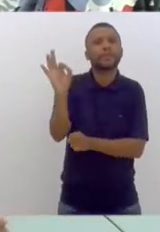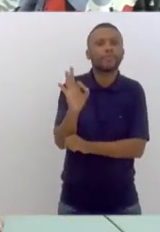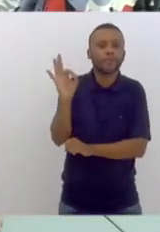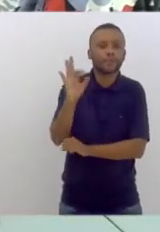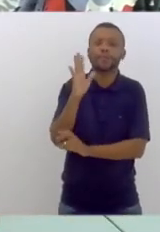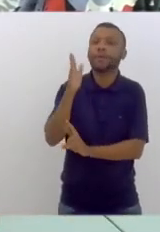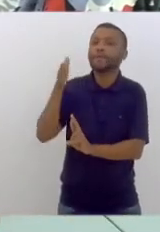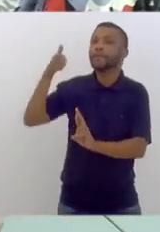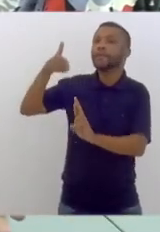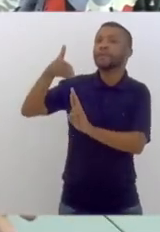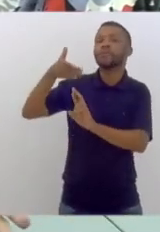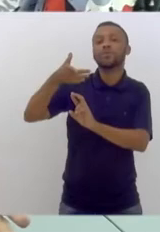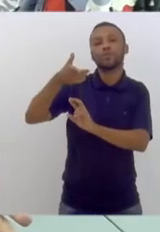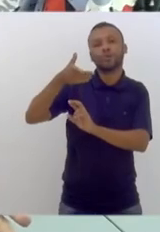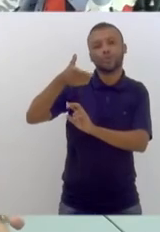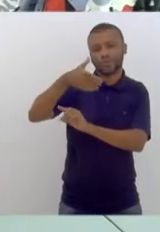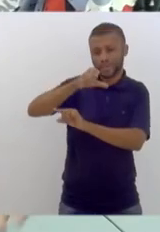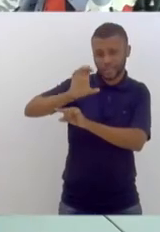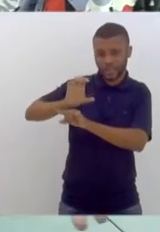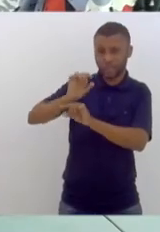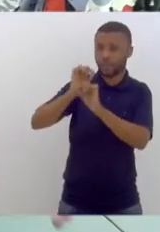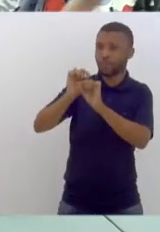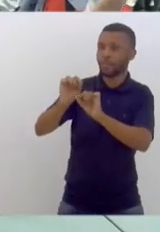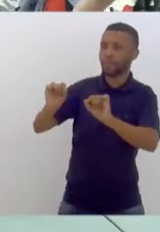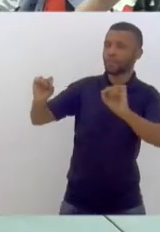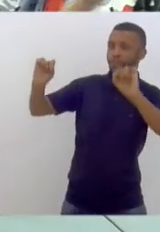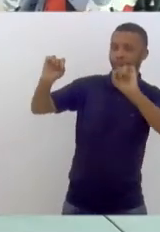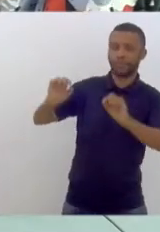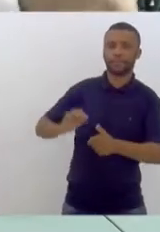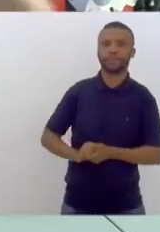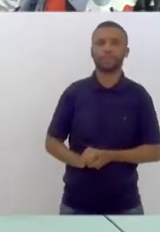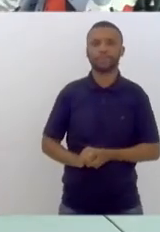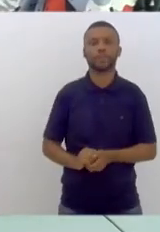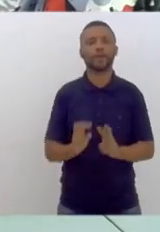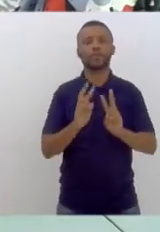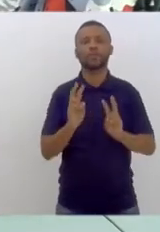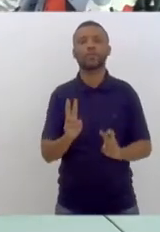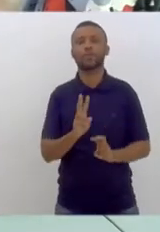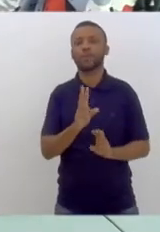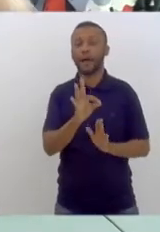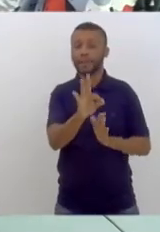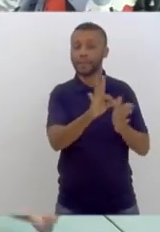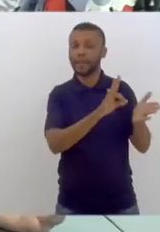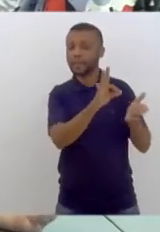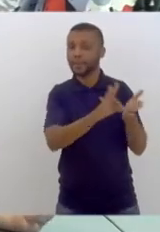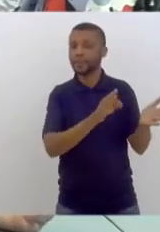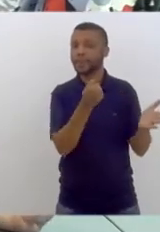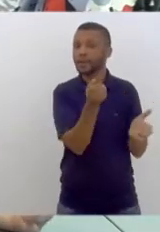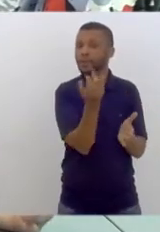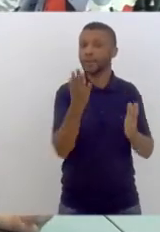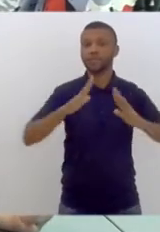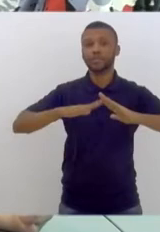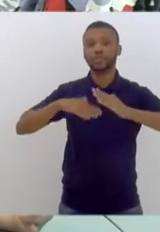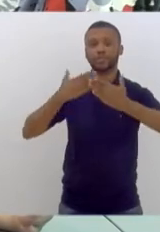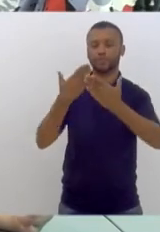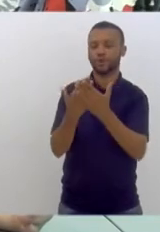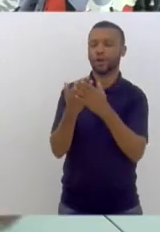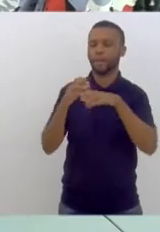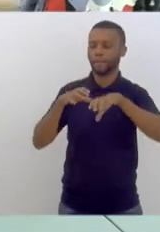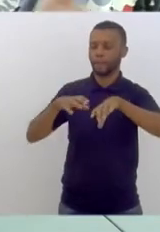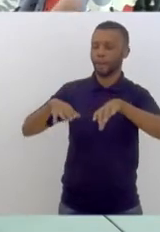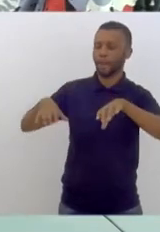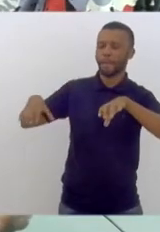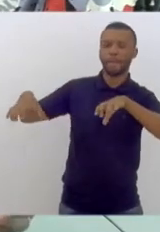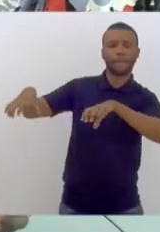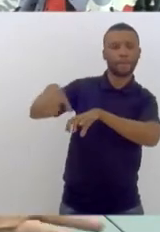outros estados disso. A questão do uso da matrícula e da quantidade de rede, isso é fundamental para que a gente consiga